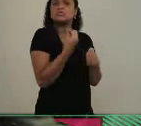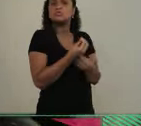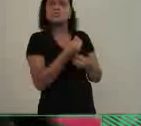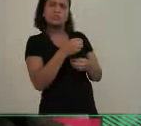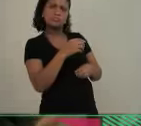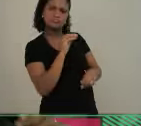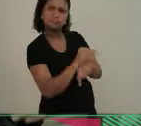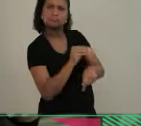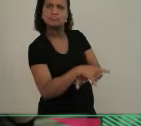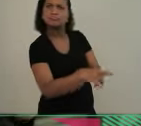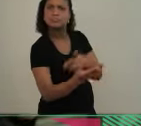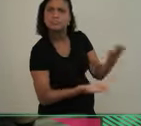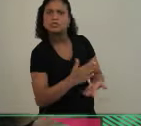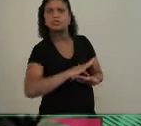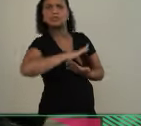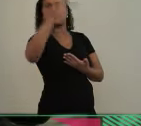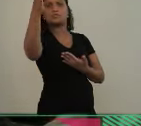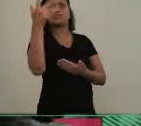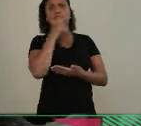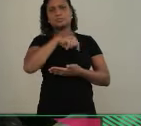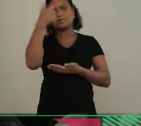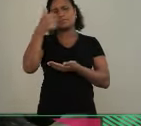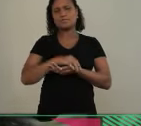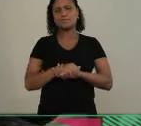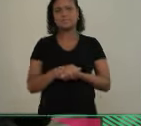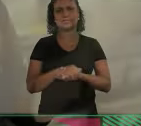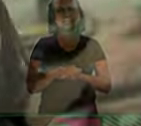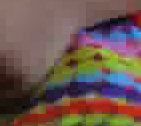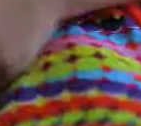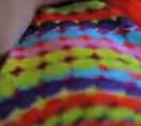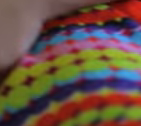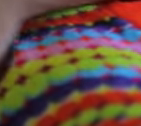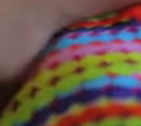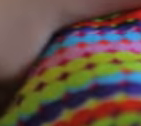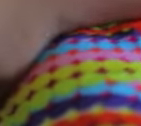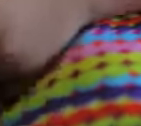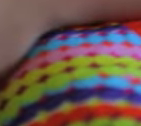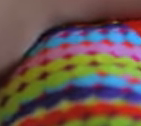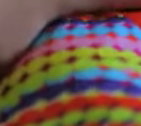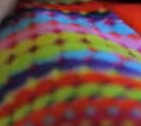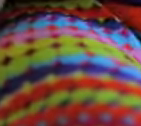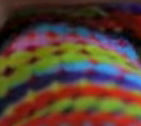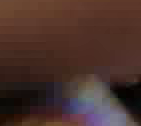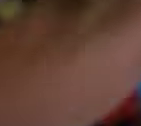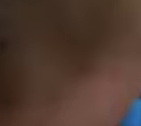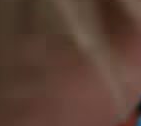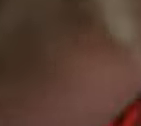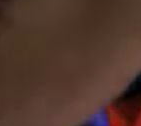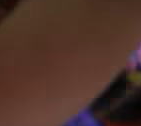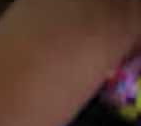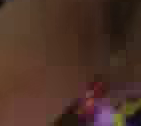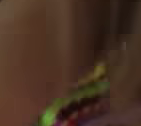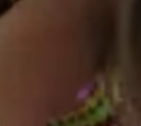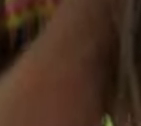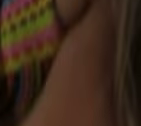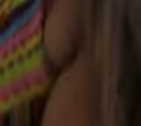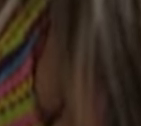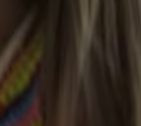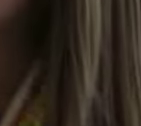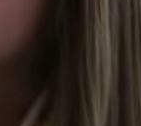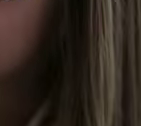garantir o seu sustento no futuro, de poder se desenvolver socialmente. Manu, sentada numa cama, fecha os braços de uma boneca de